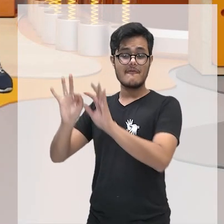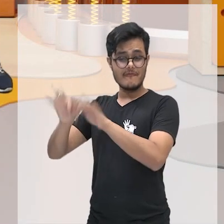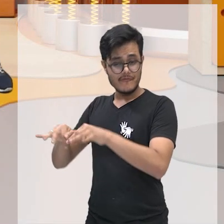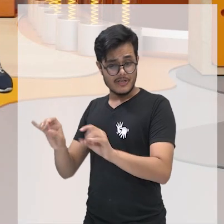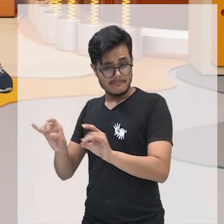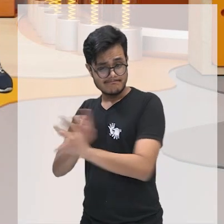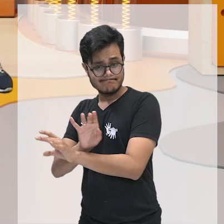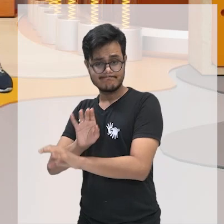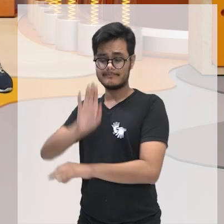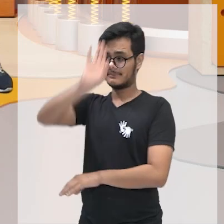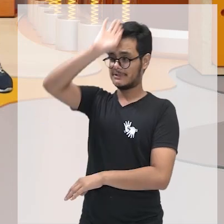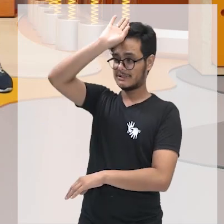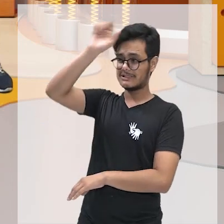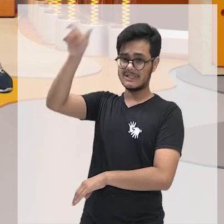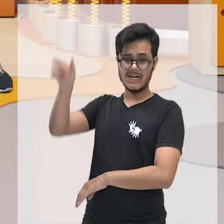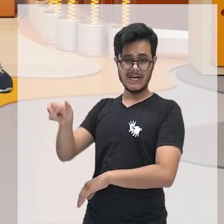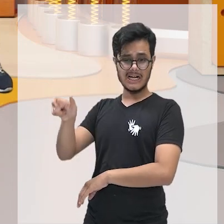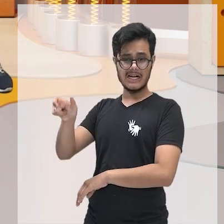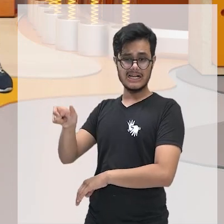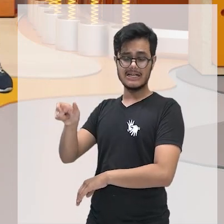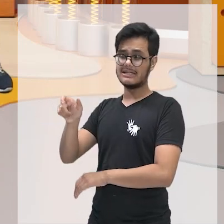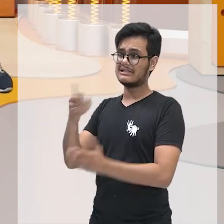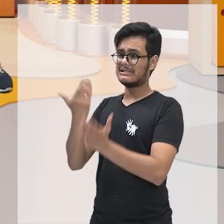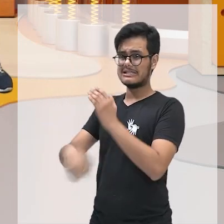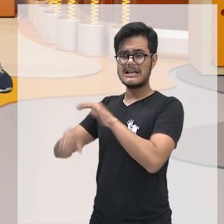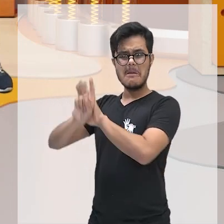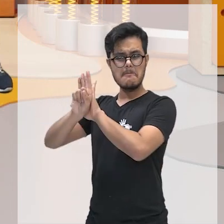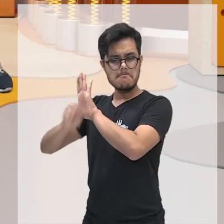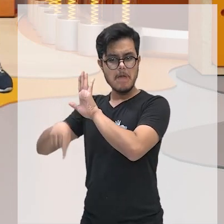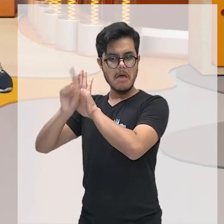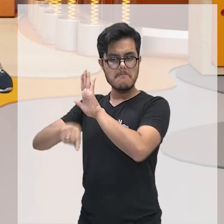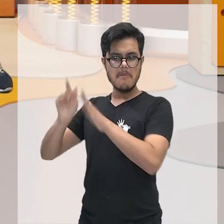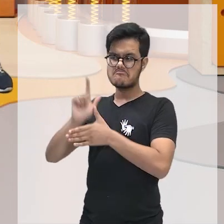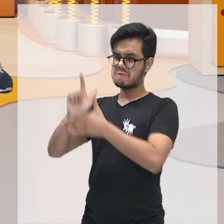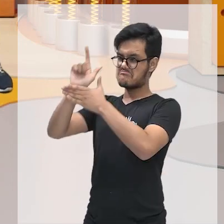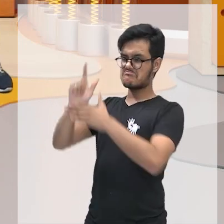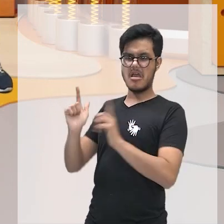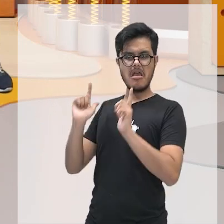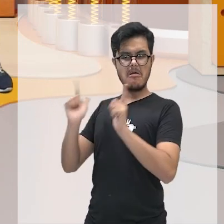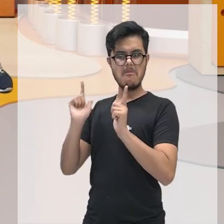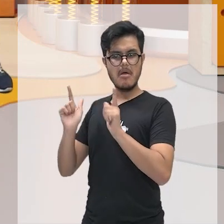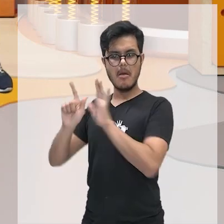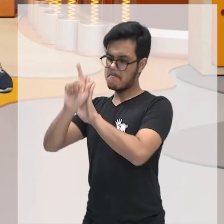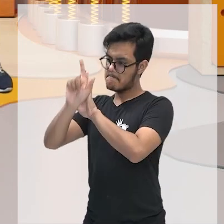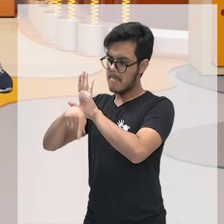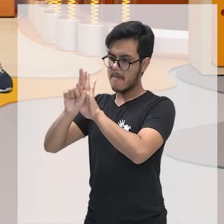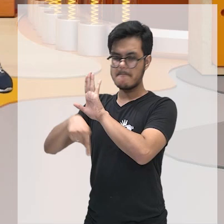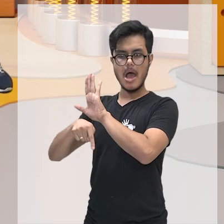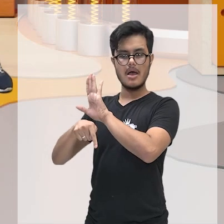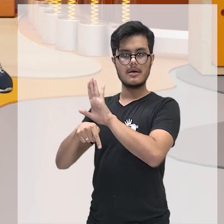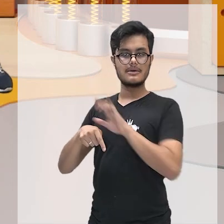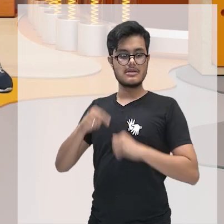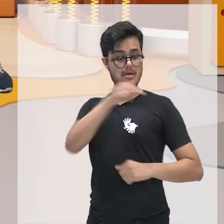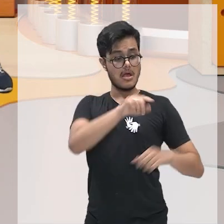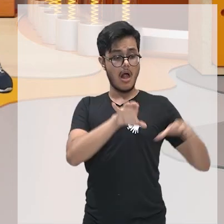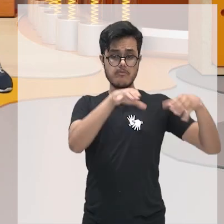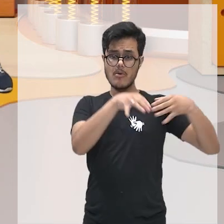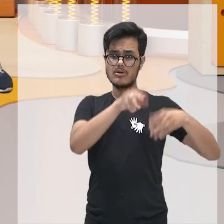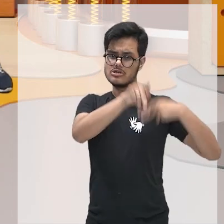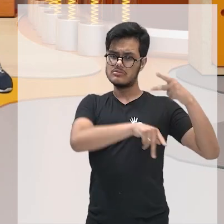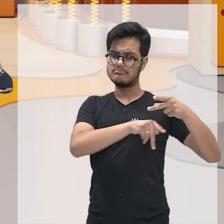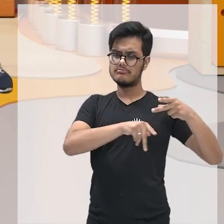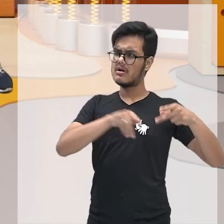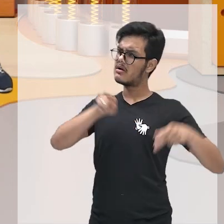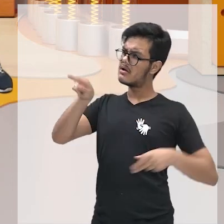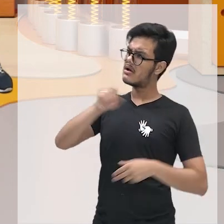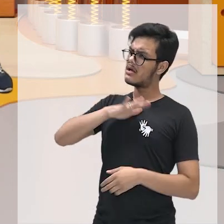Roma ele governou de maneira tirânica resultando na revolta popular as pessoas